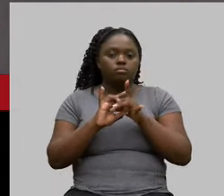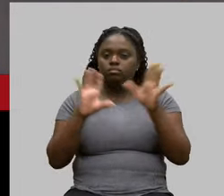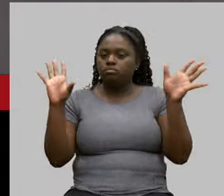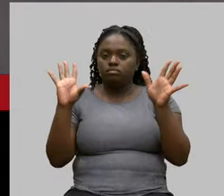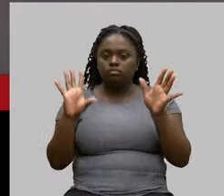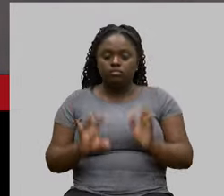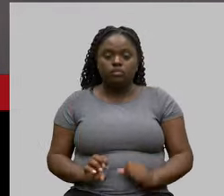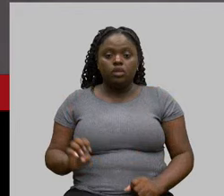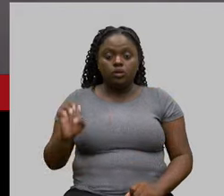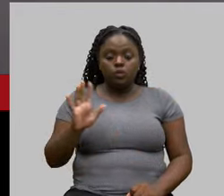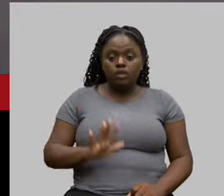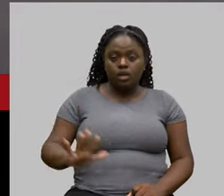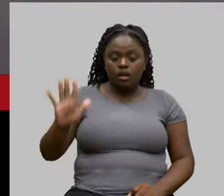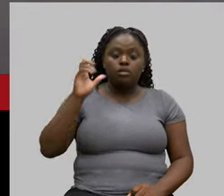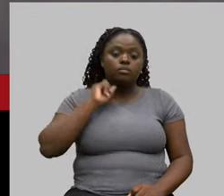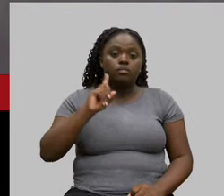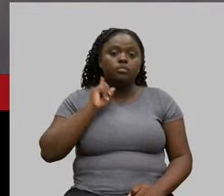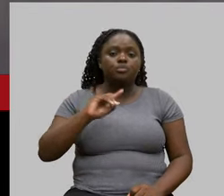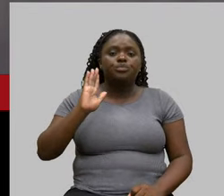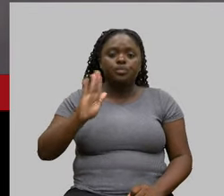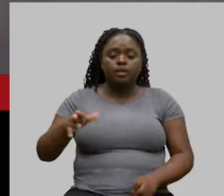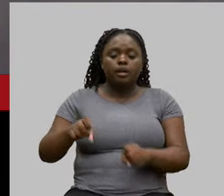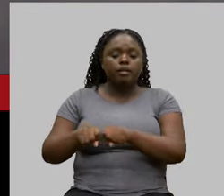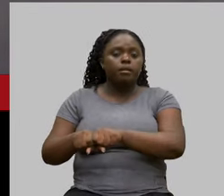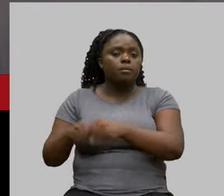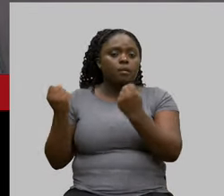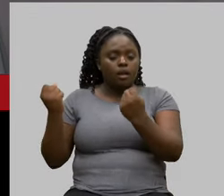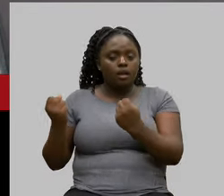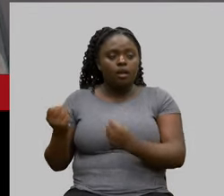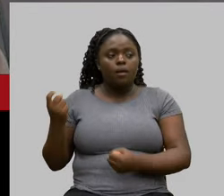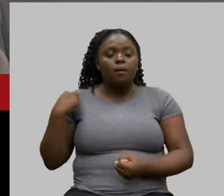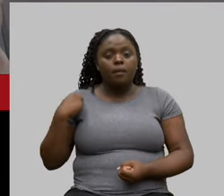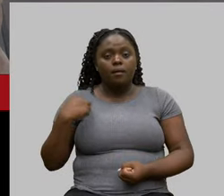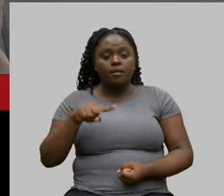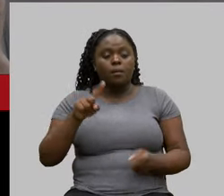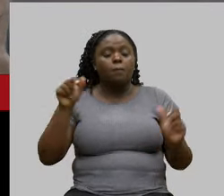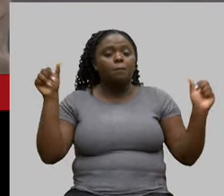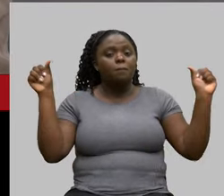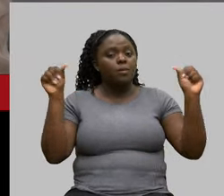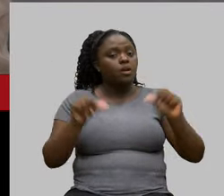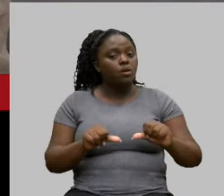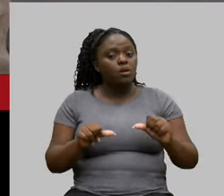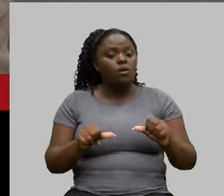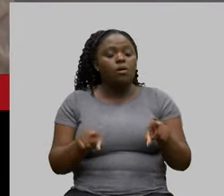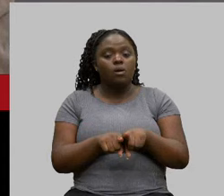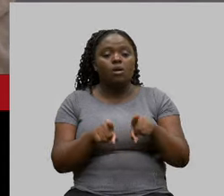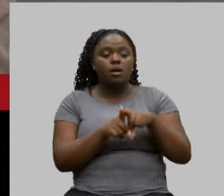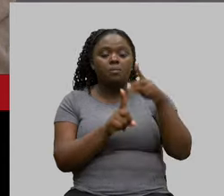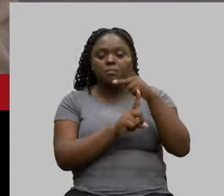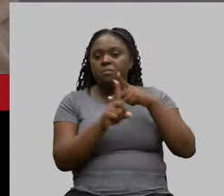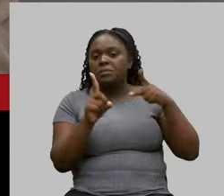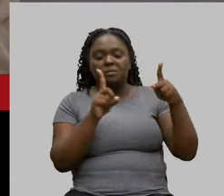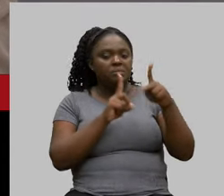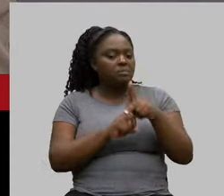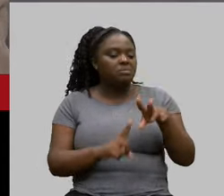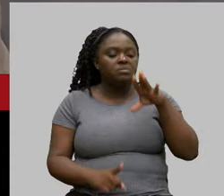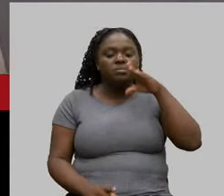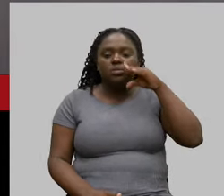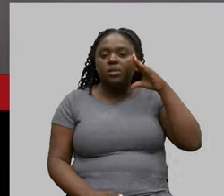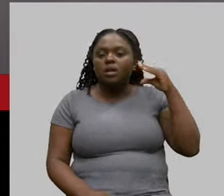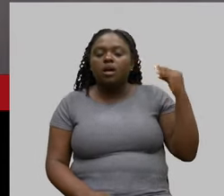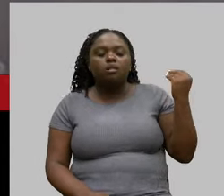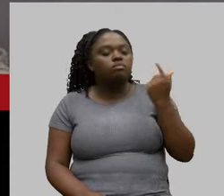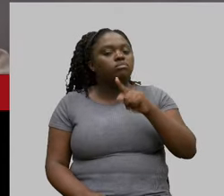de Minas Gerais que já está quebrado ir à banca Rota e que nem a Previdência e que nem os servidores temam